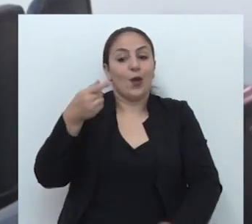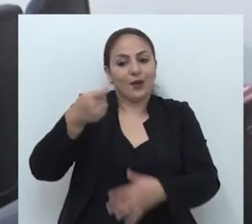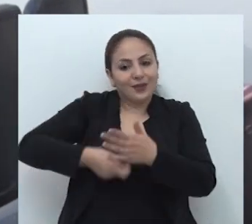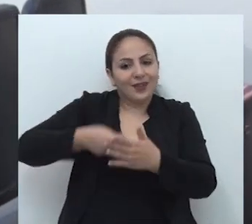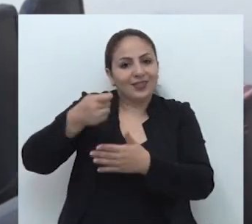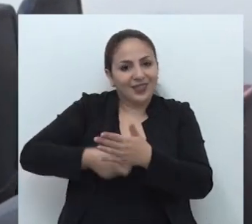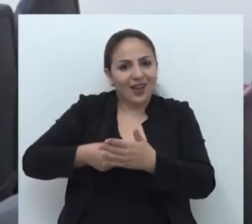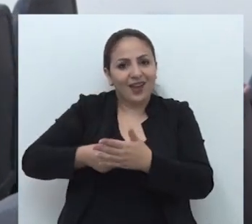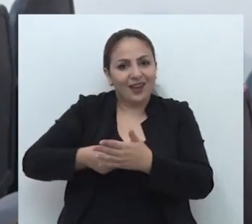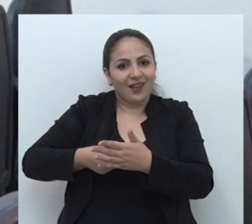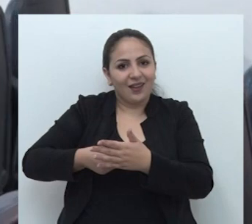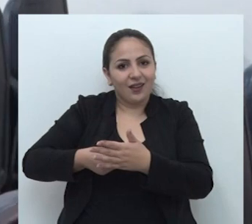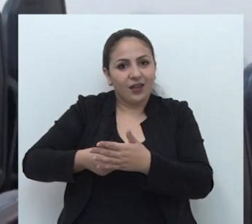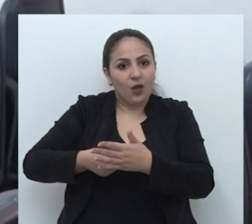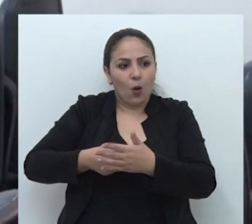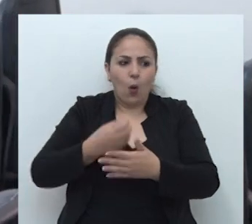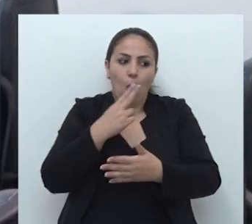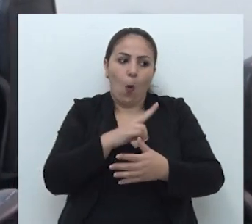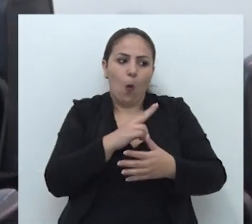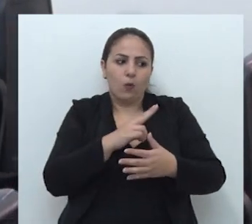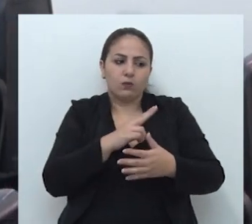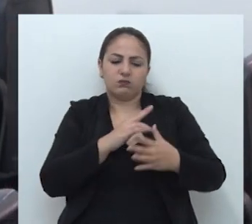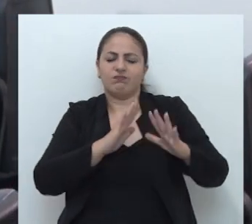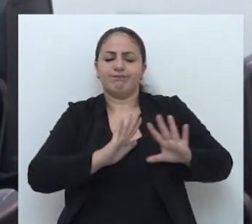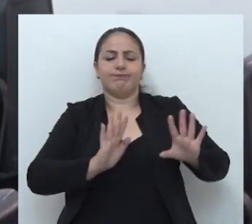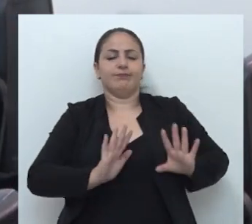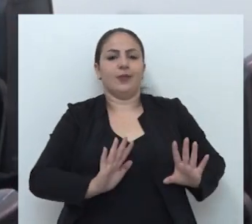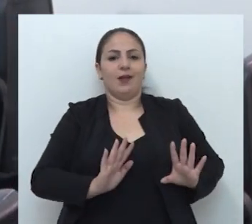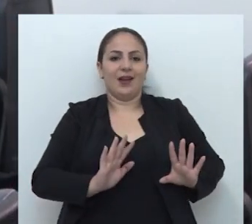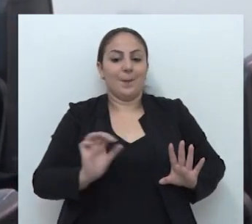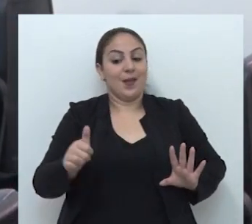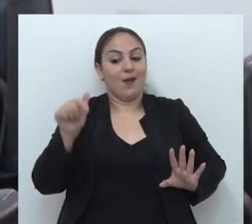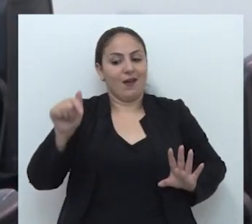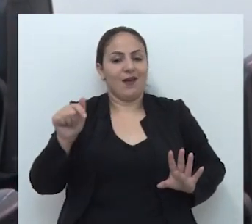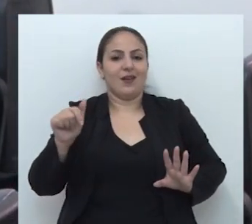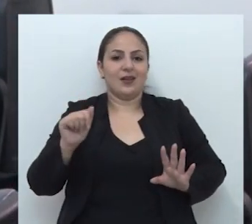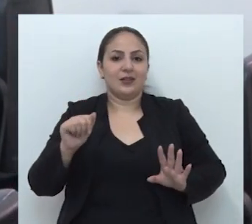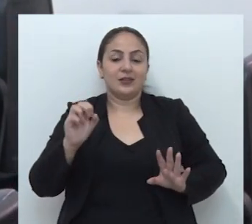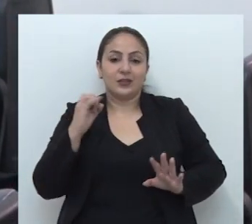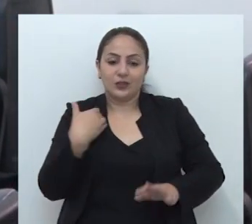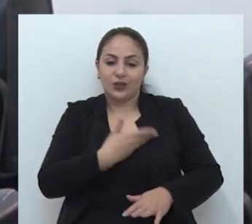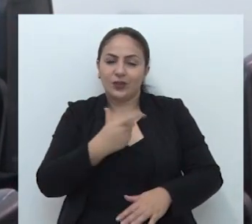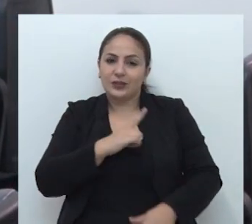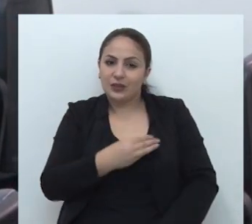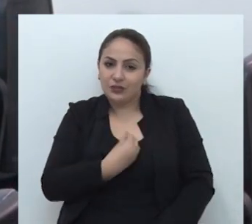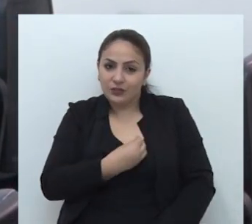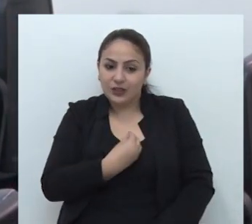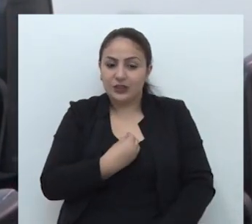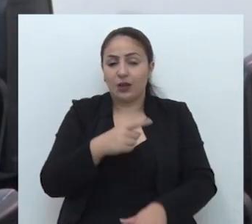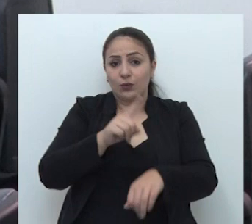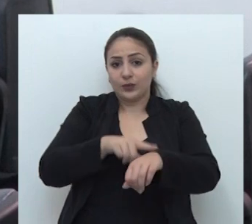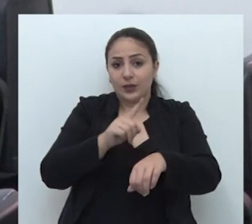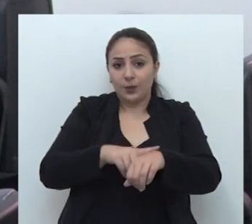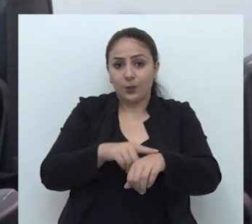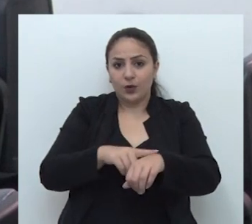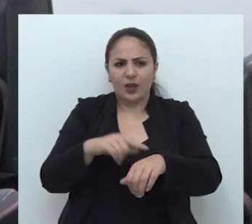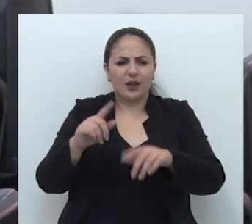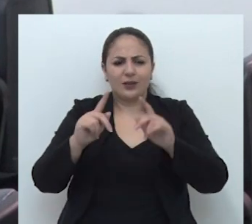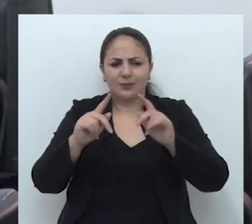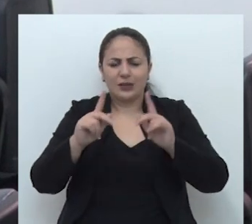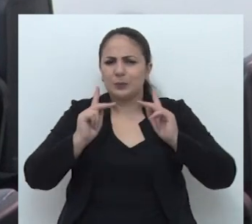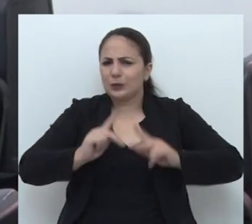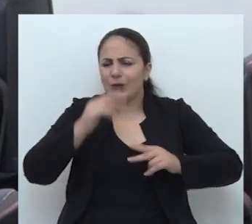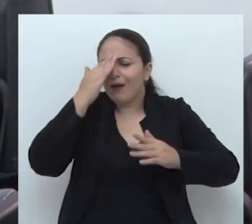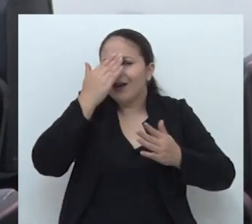por tentar do que pecar por não ter feito nada. E na questão de que assim, a gente está num tempo que está muito desacreditado o próprio ser humano,